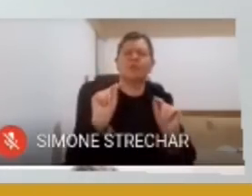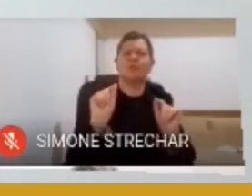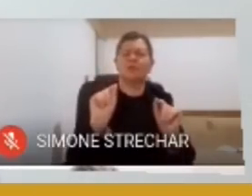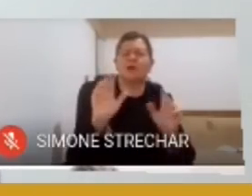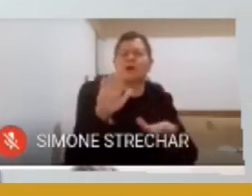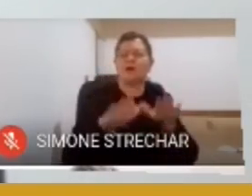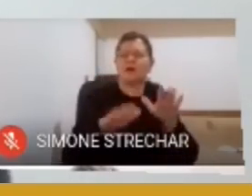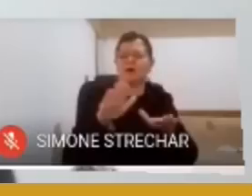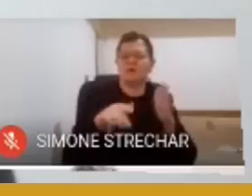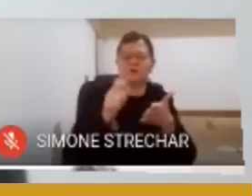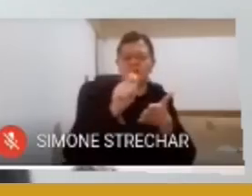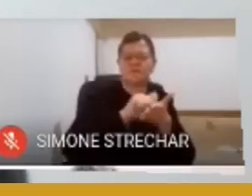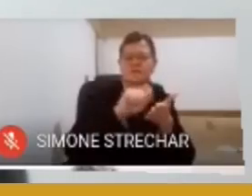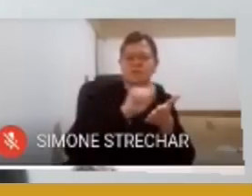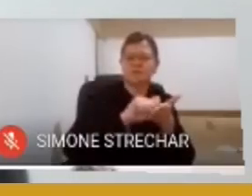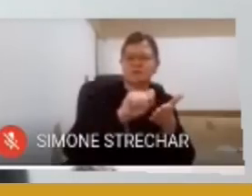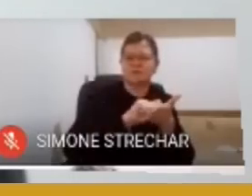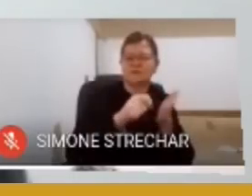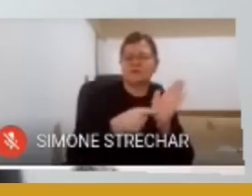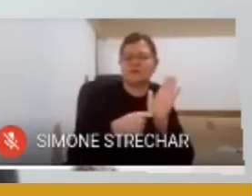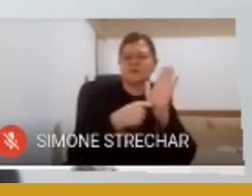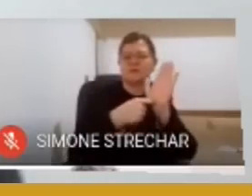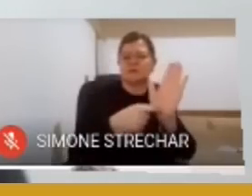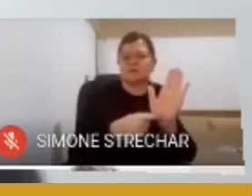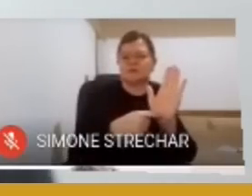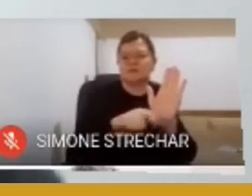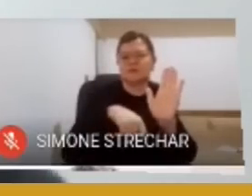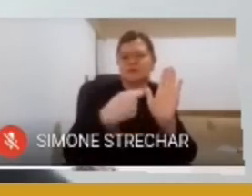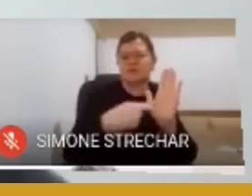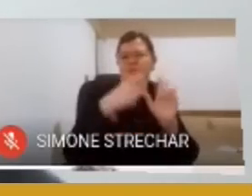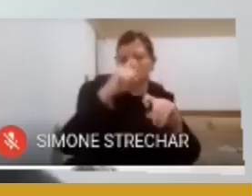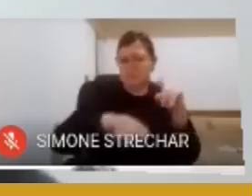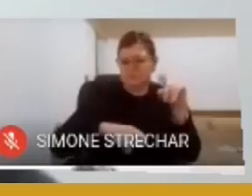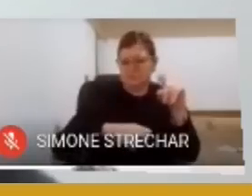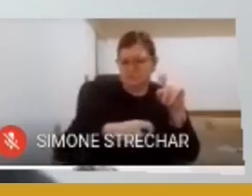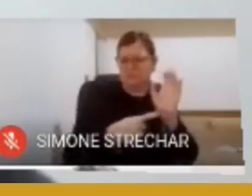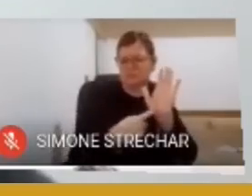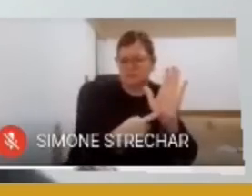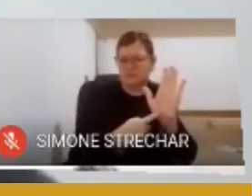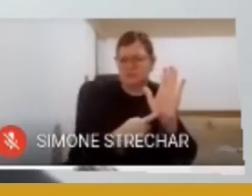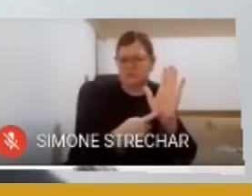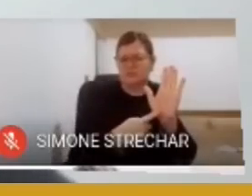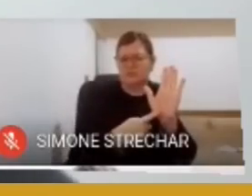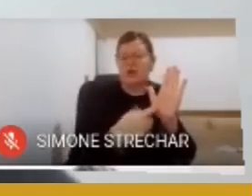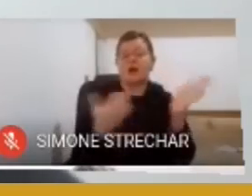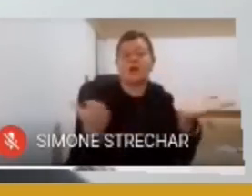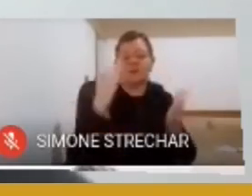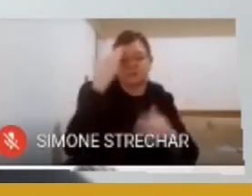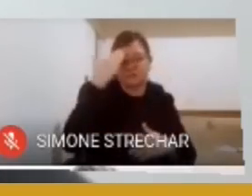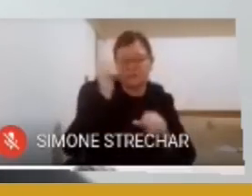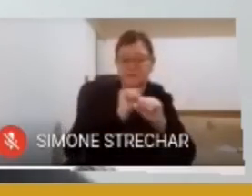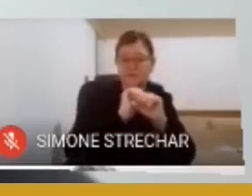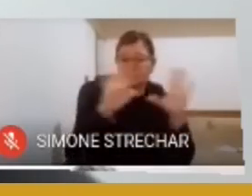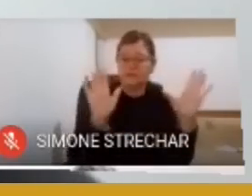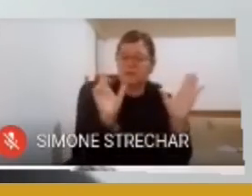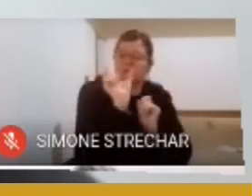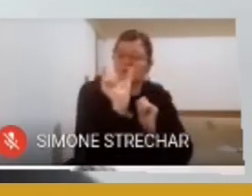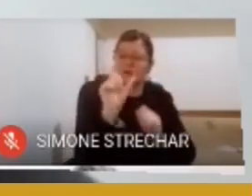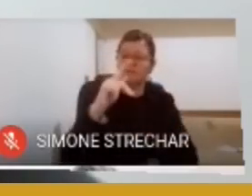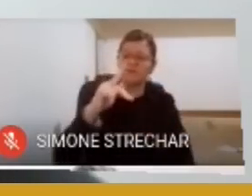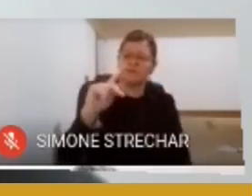termo pedofilia não vai aparecer no nosso Código Penal. Tá? Todos esses crimes que eu trouxe para